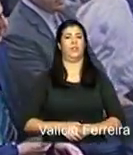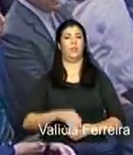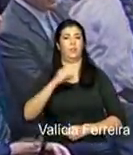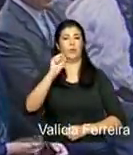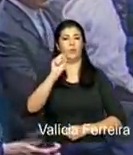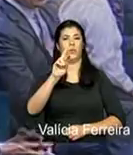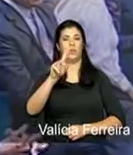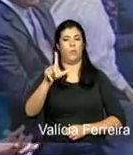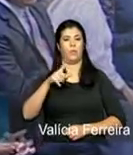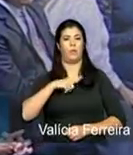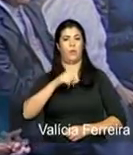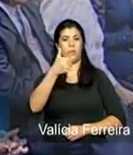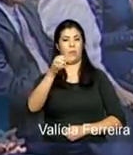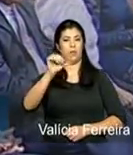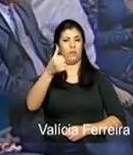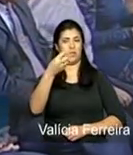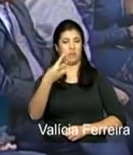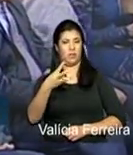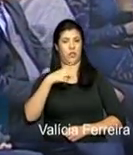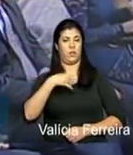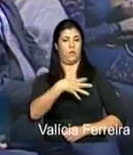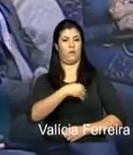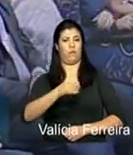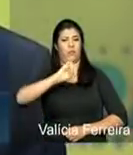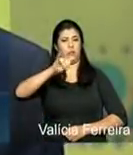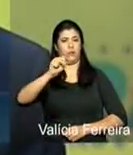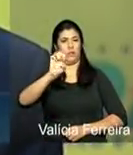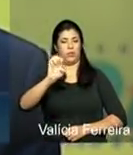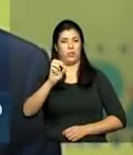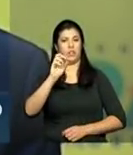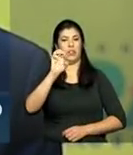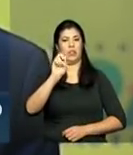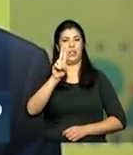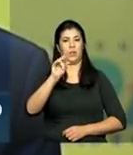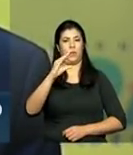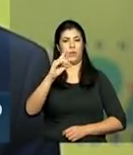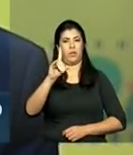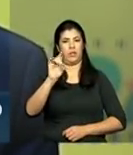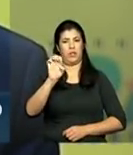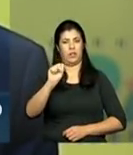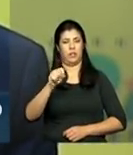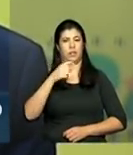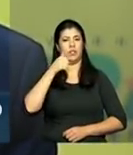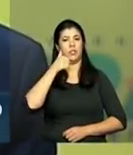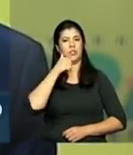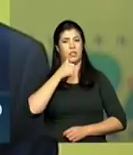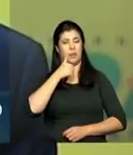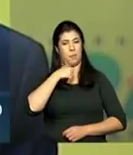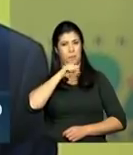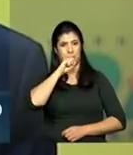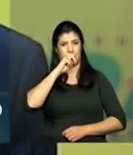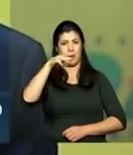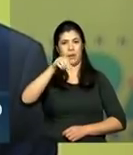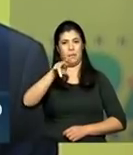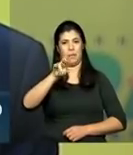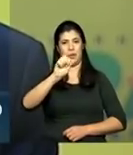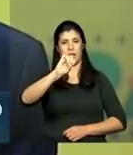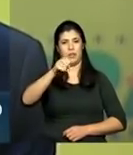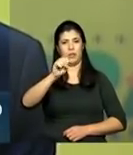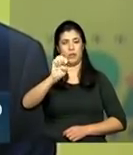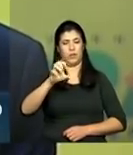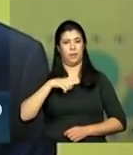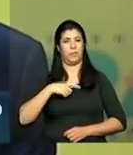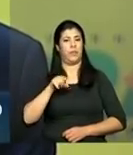de 1963, filho de José Euclides Ferreira e de Maria José Santos Ferreira Gomes. Cid conviveu